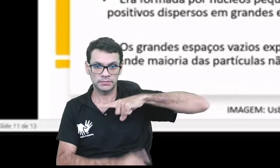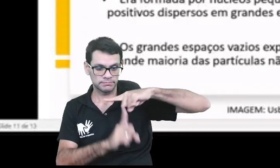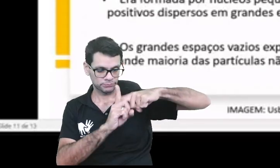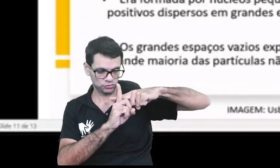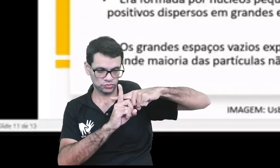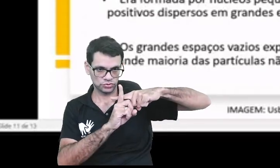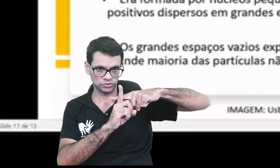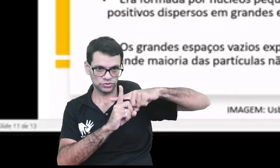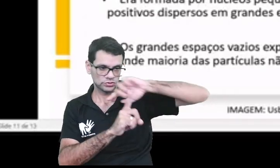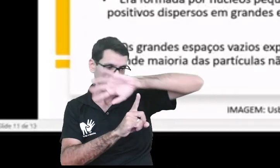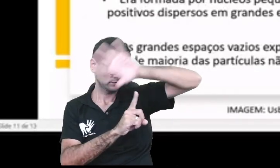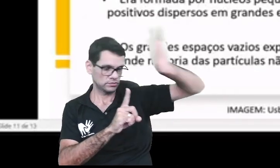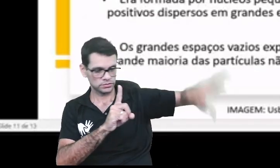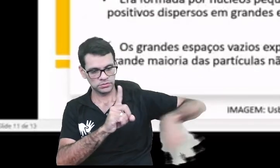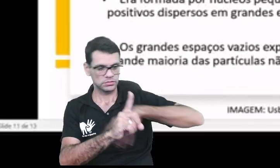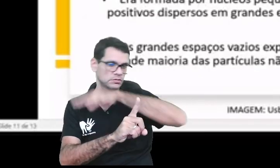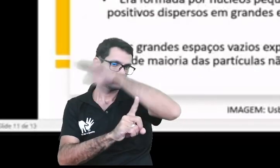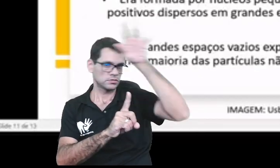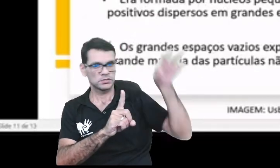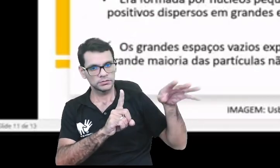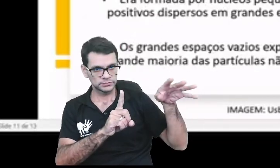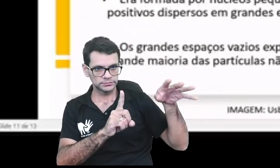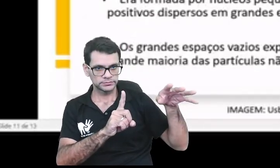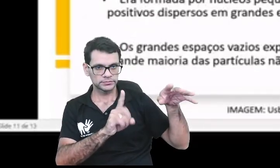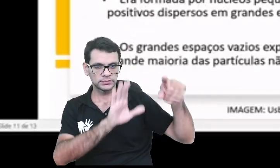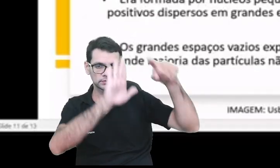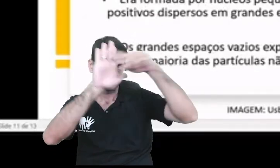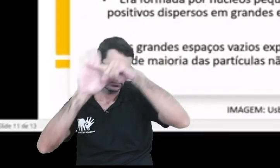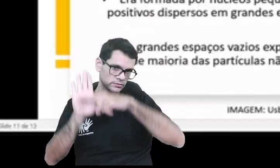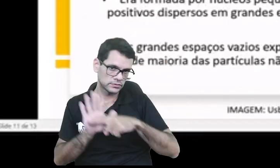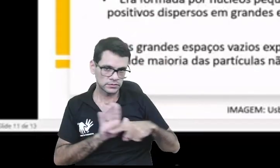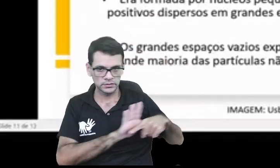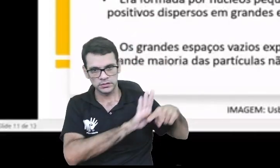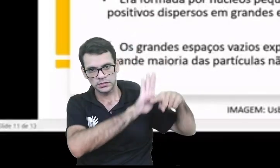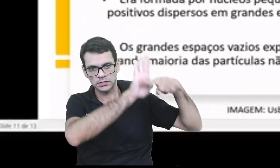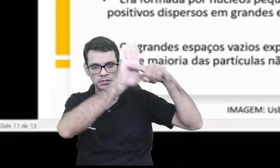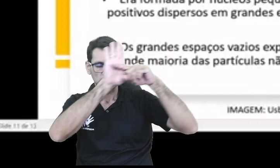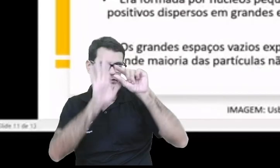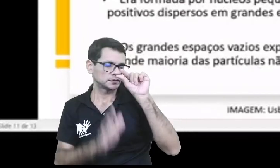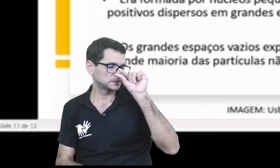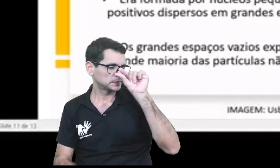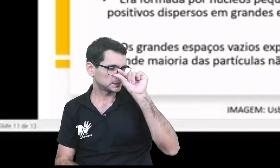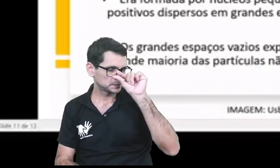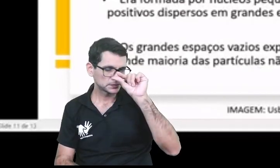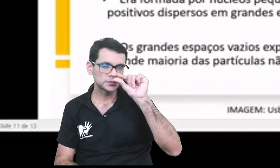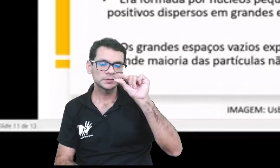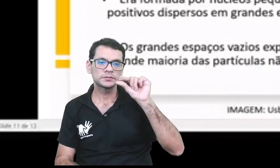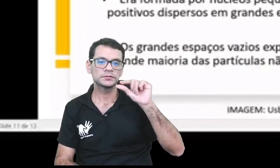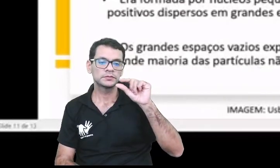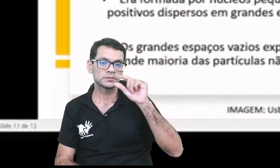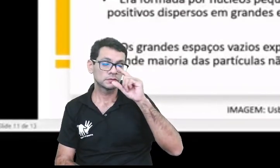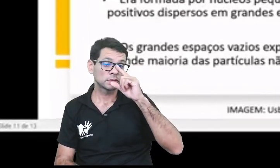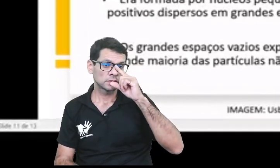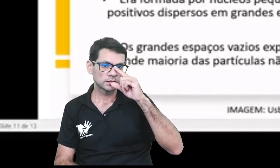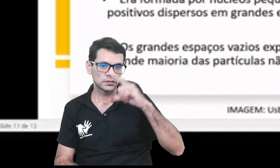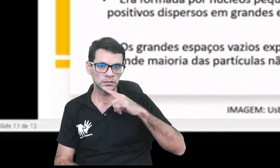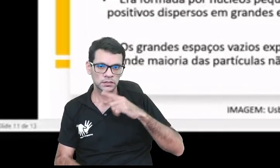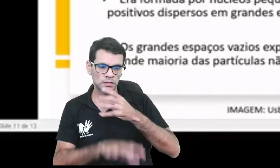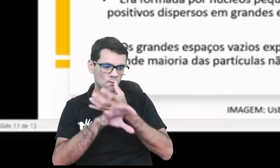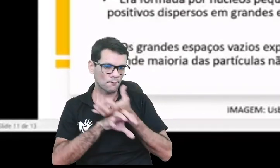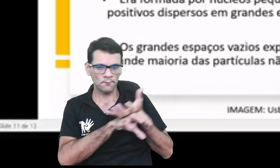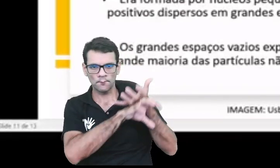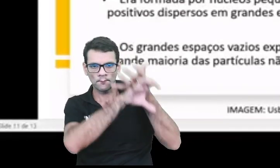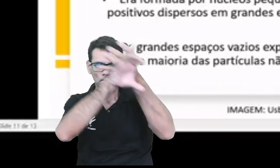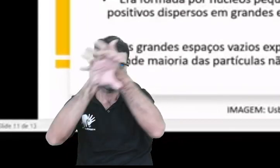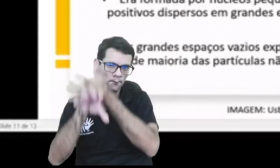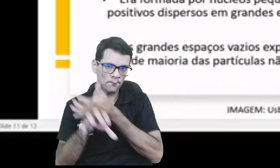positivo. Esse núcleo é denso, né? Ele é pequenininho, bem pequeno. E esse tem um monte de espaço vazio